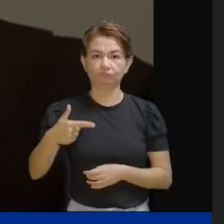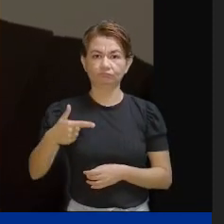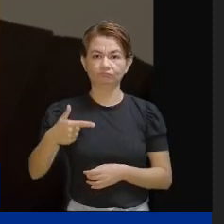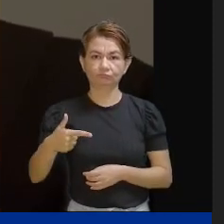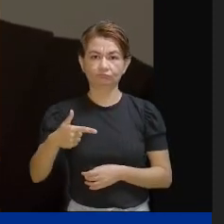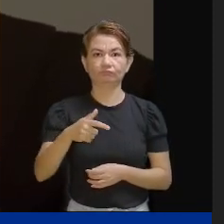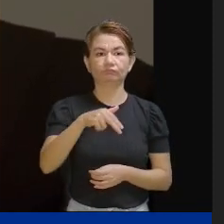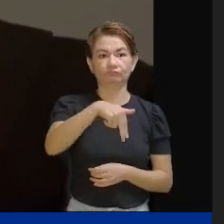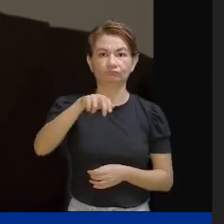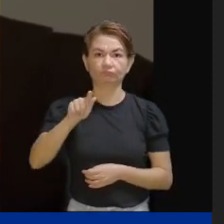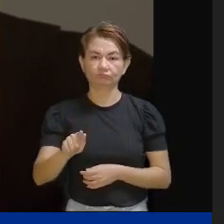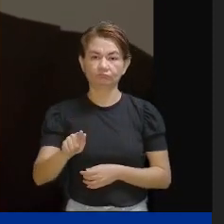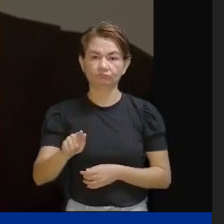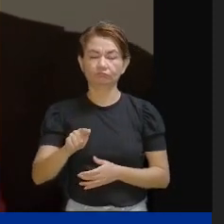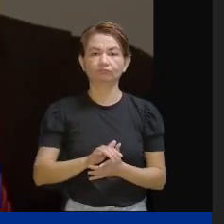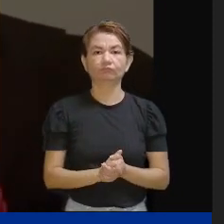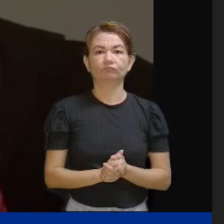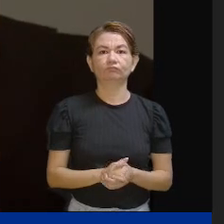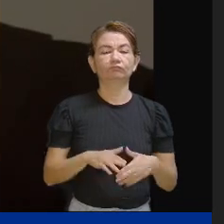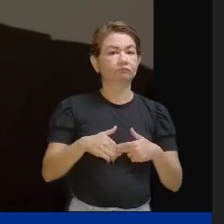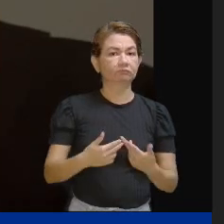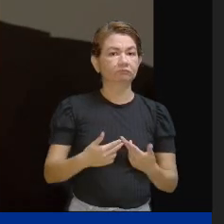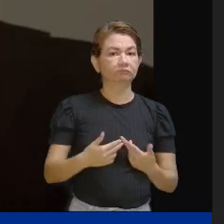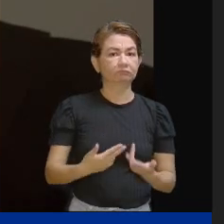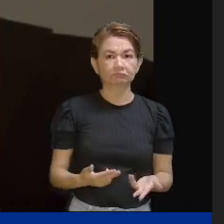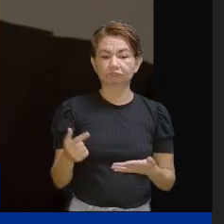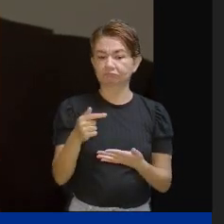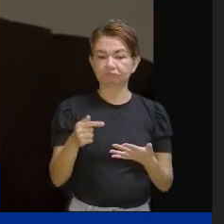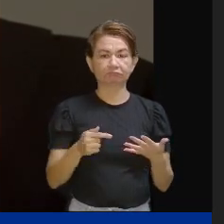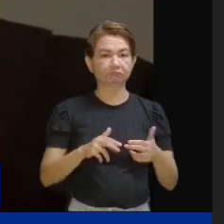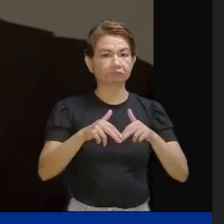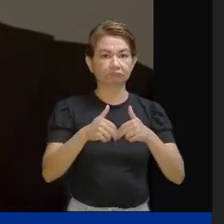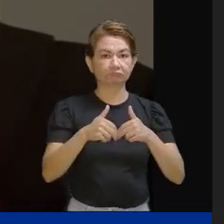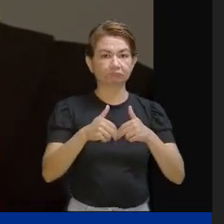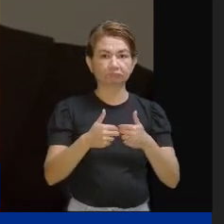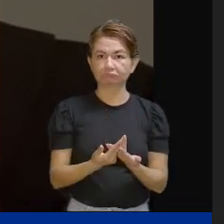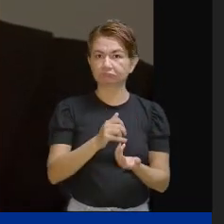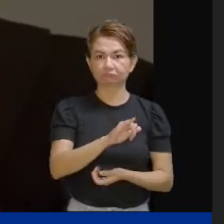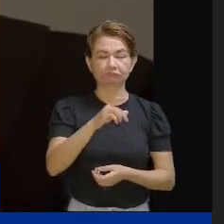15.1992/MG, trazido em sede de contrarrazões recursais no ID